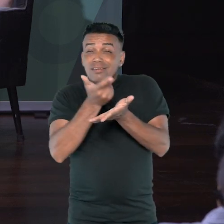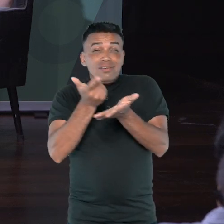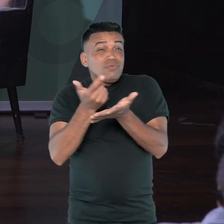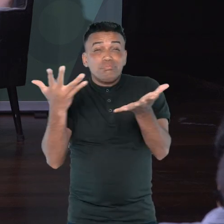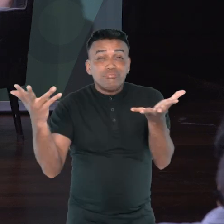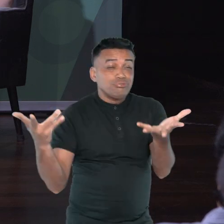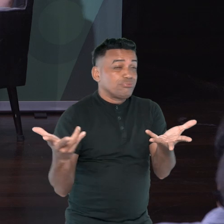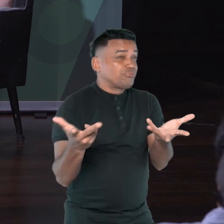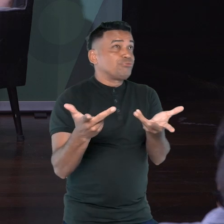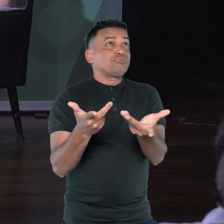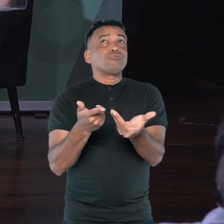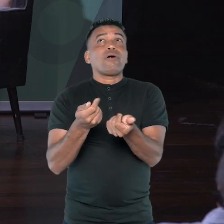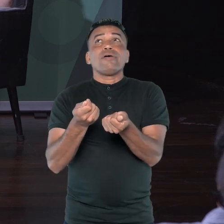necessária,